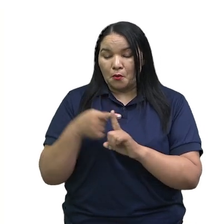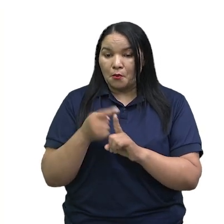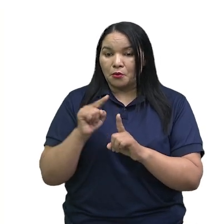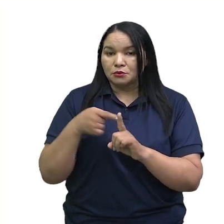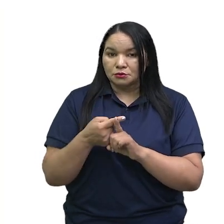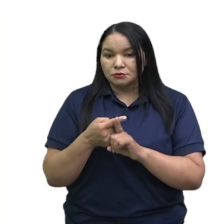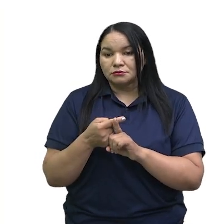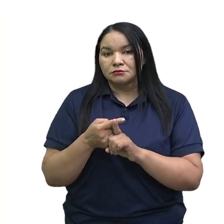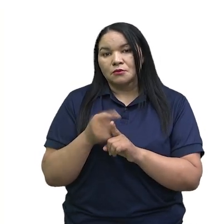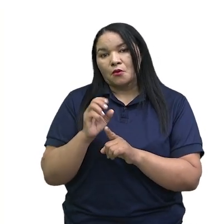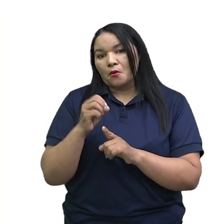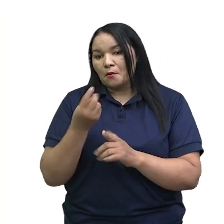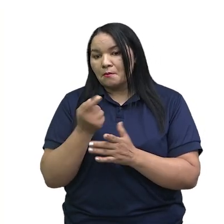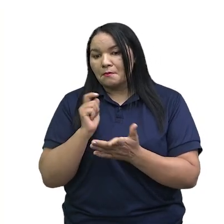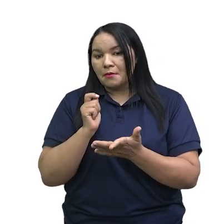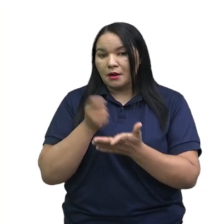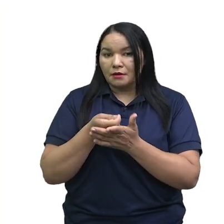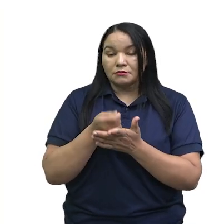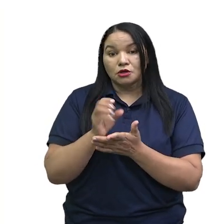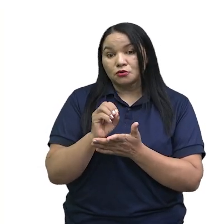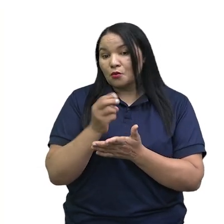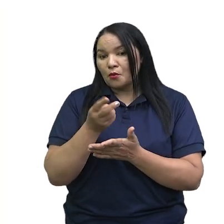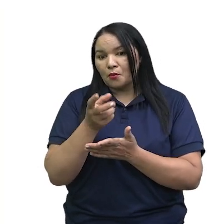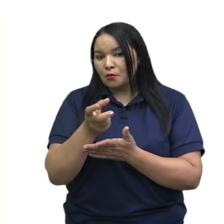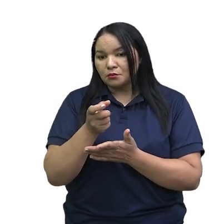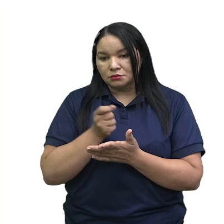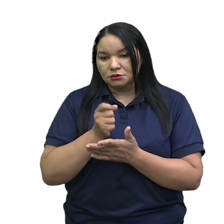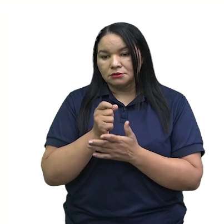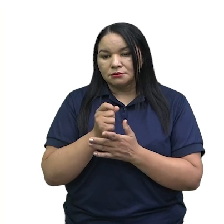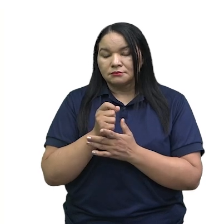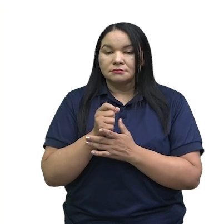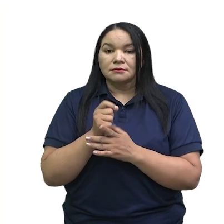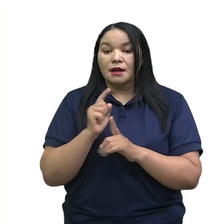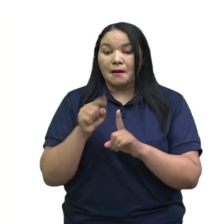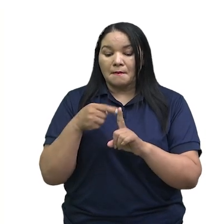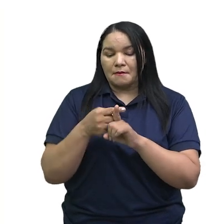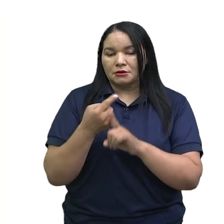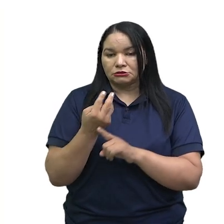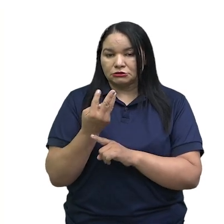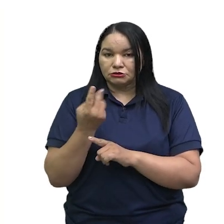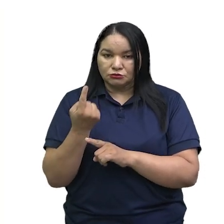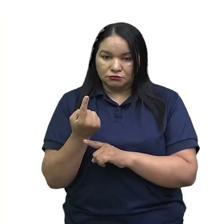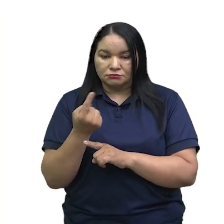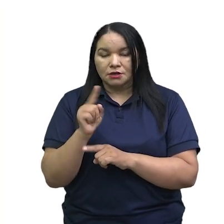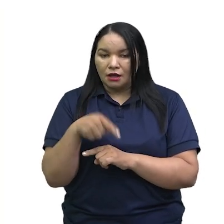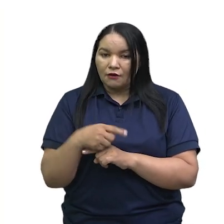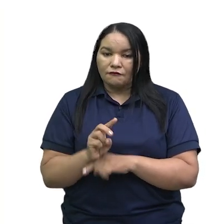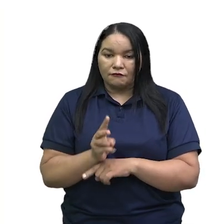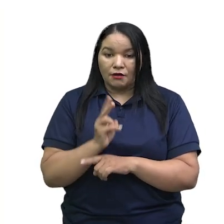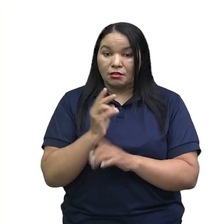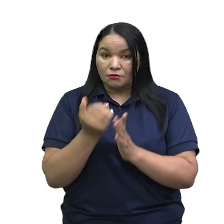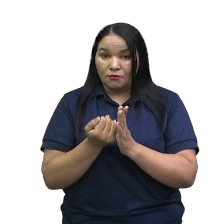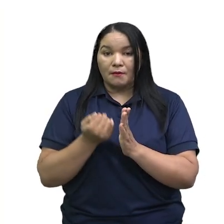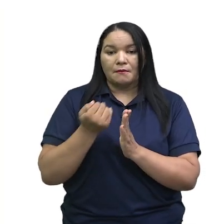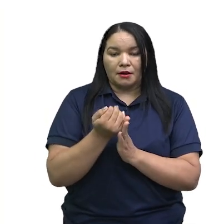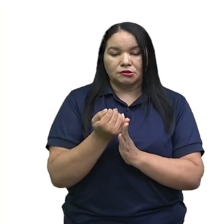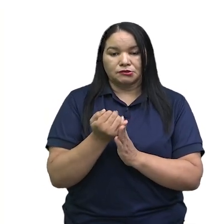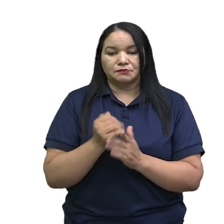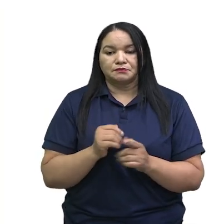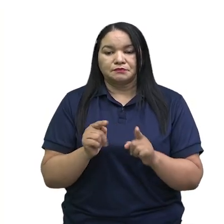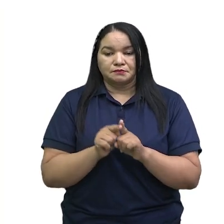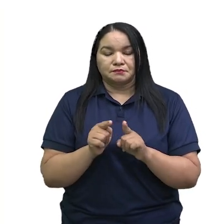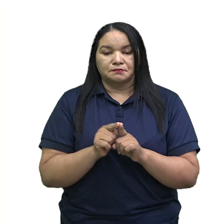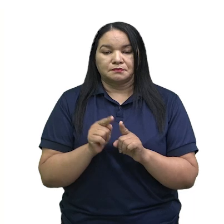ou o pagamento vai ser R$31 a mais, mas, de qualquer forma, é um valor a mais, tá? Então,